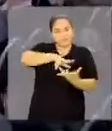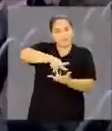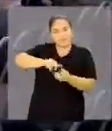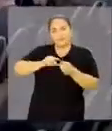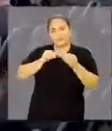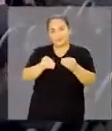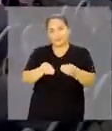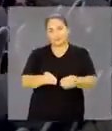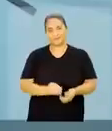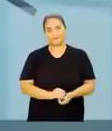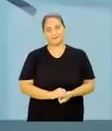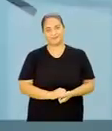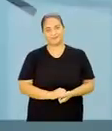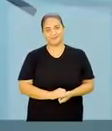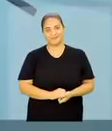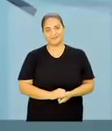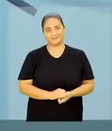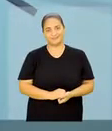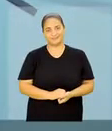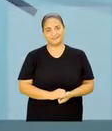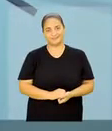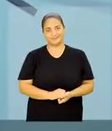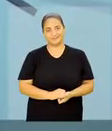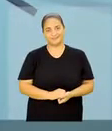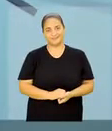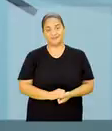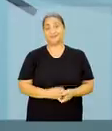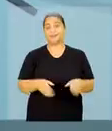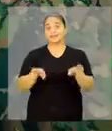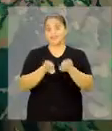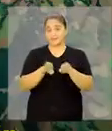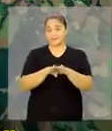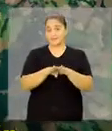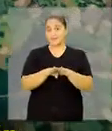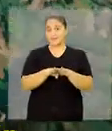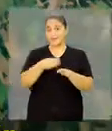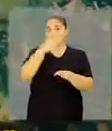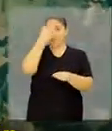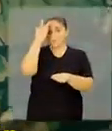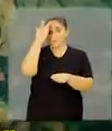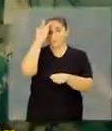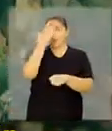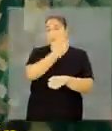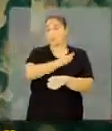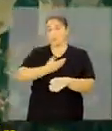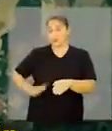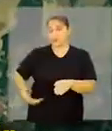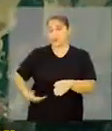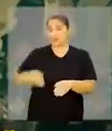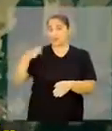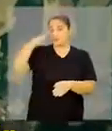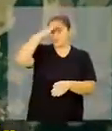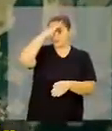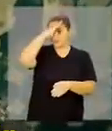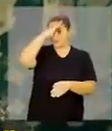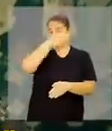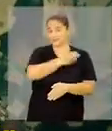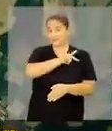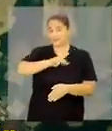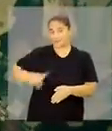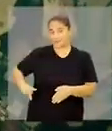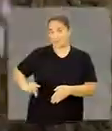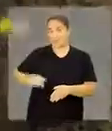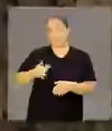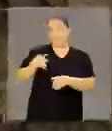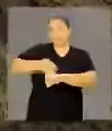Além disso, atendendo à diretriz do governo do presidente Jair Bolsonaro, a Itaipu investe em uma série de projetos